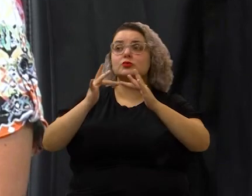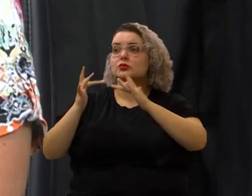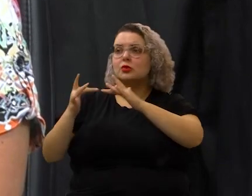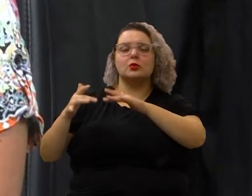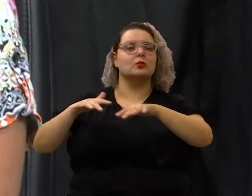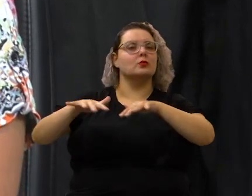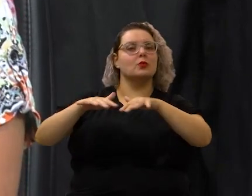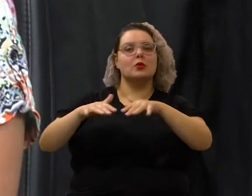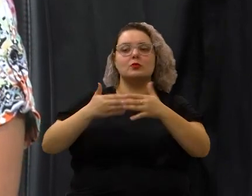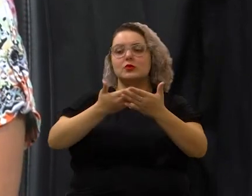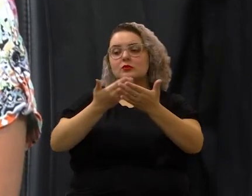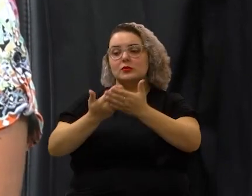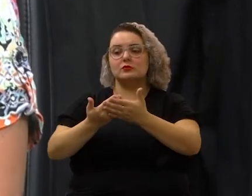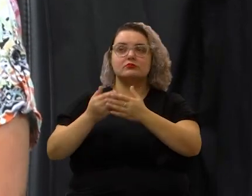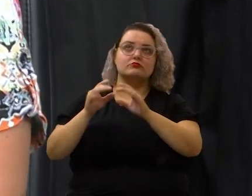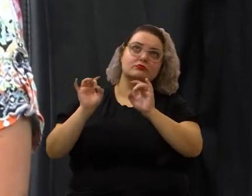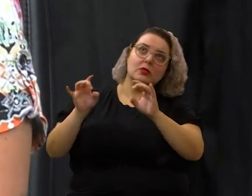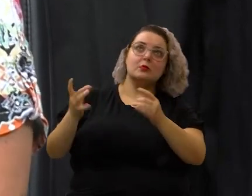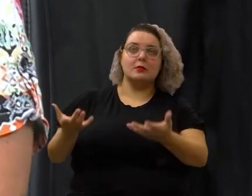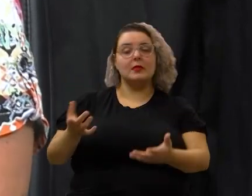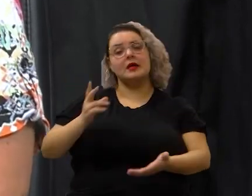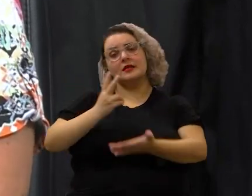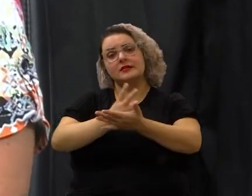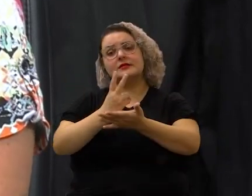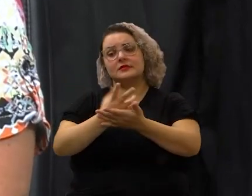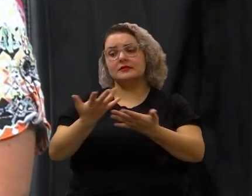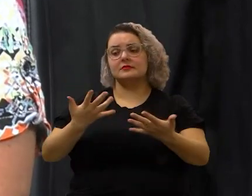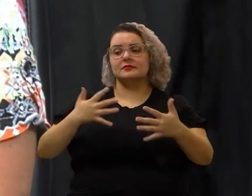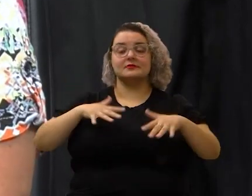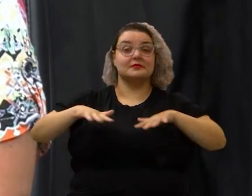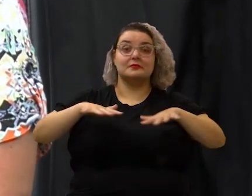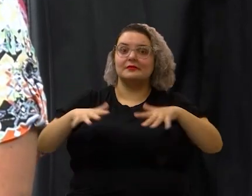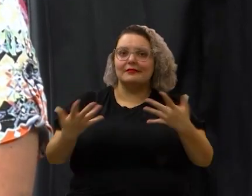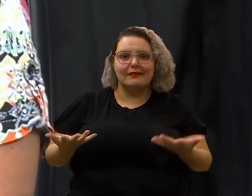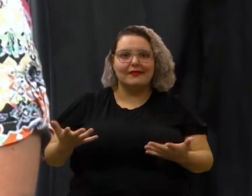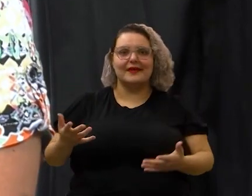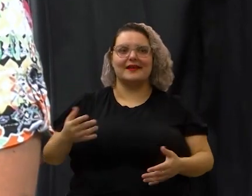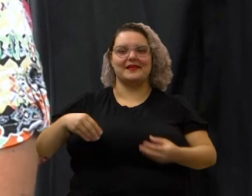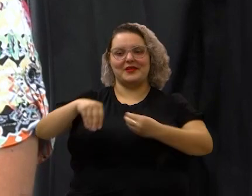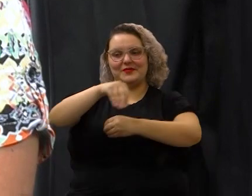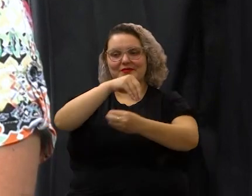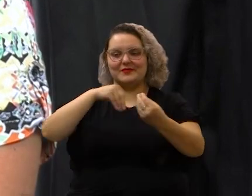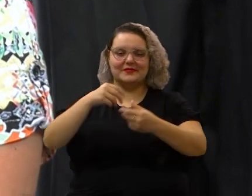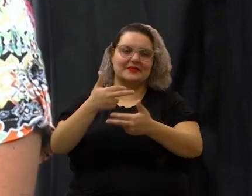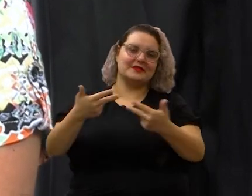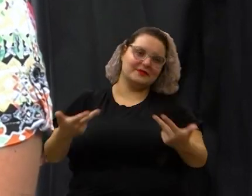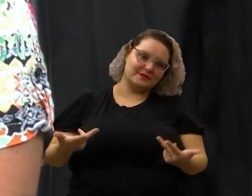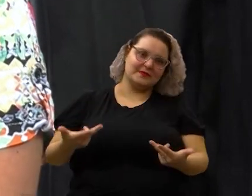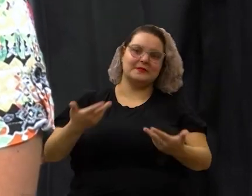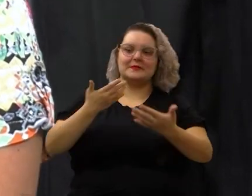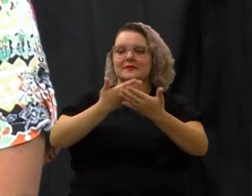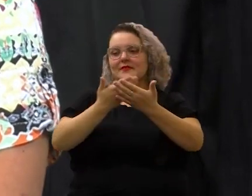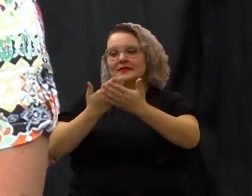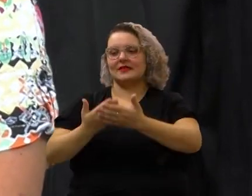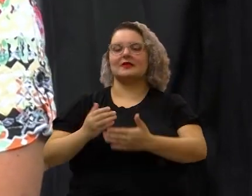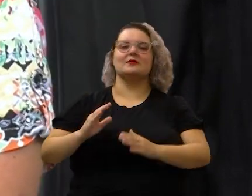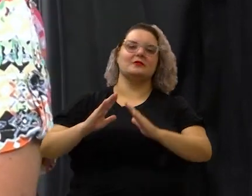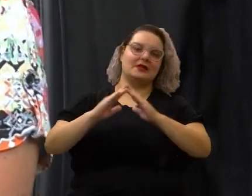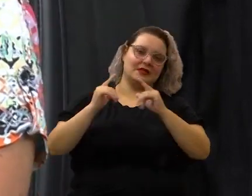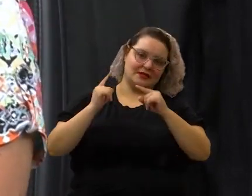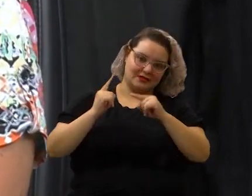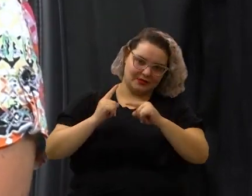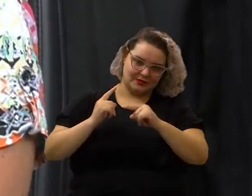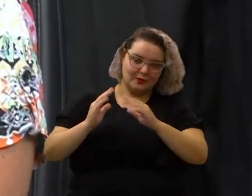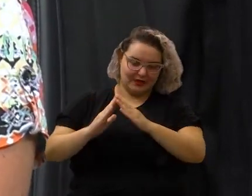movimento estudantil especificamente, mas eu sempre fui muito agitada, eu gostava de me envolver nas coisas, então eu estudei numa escola